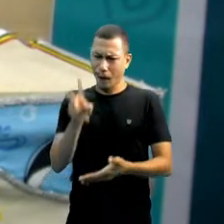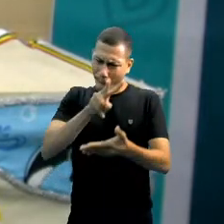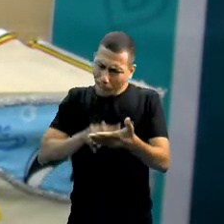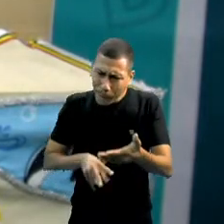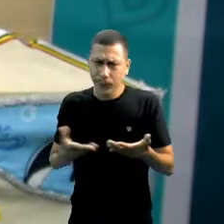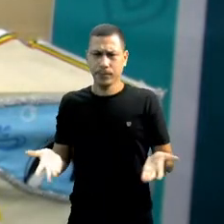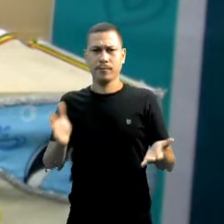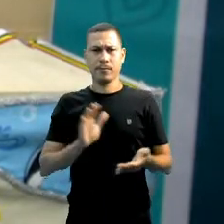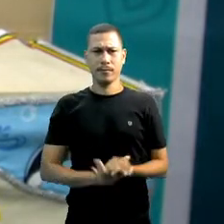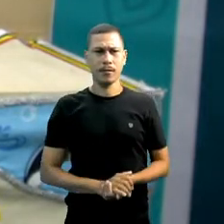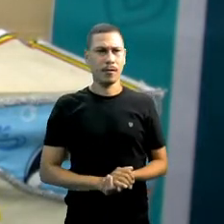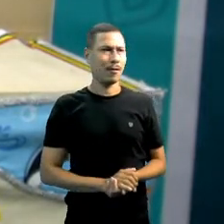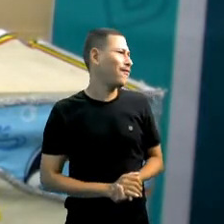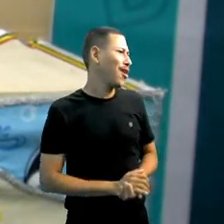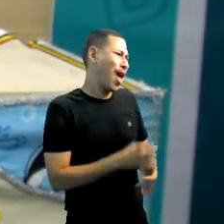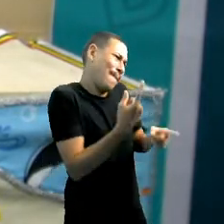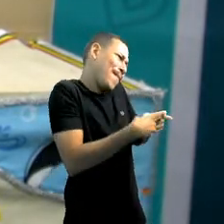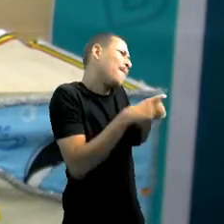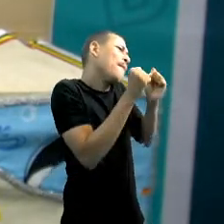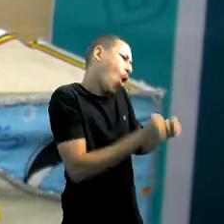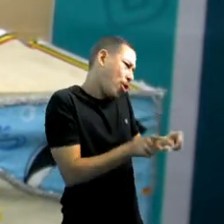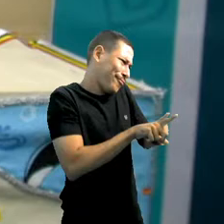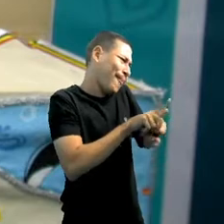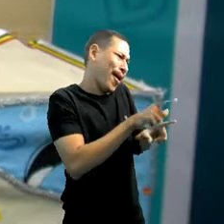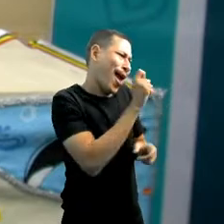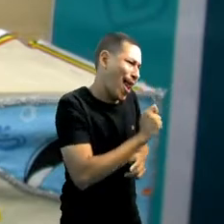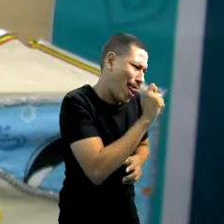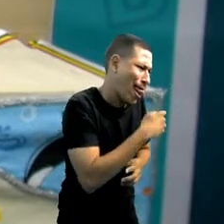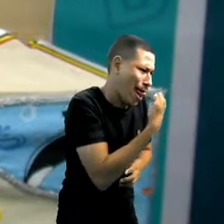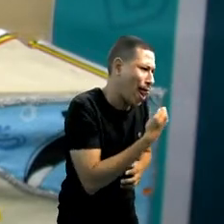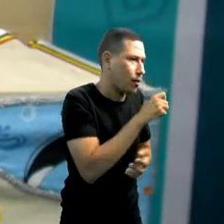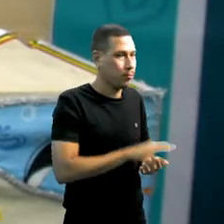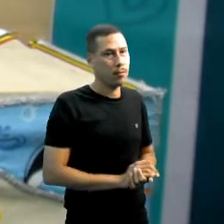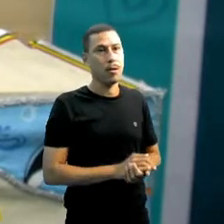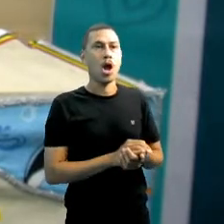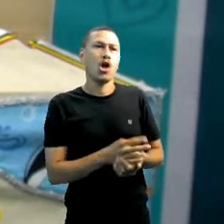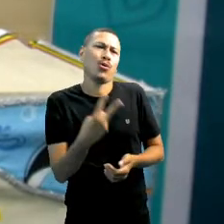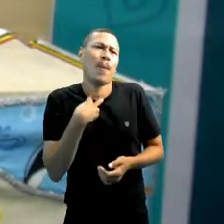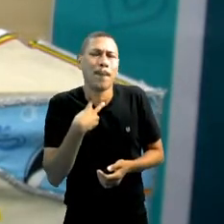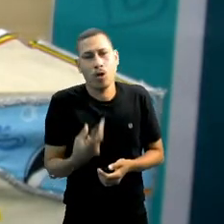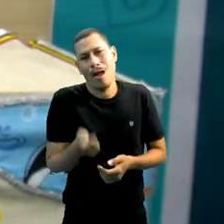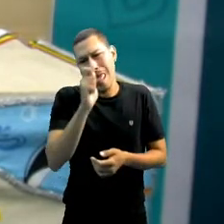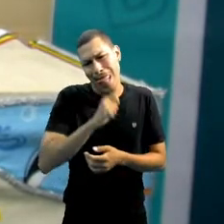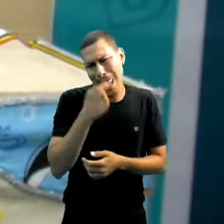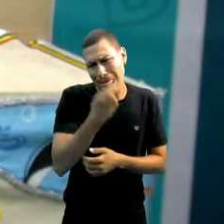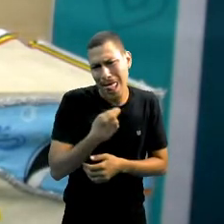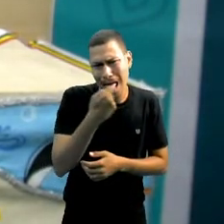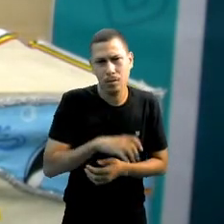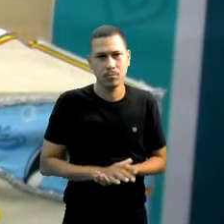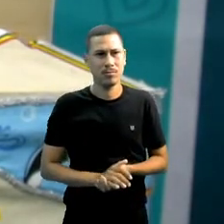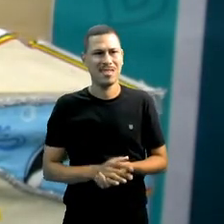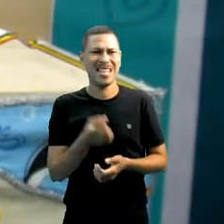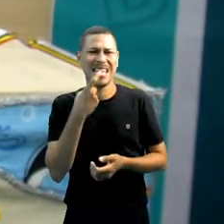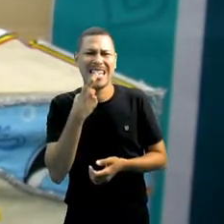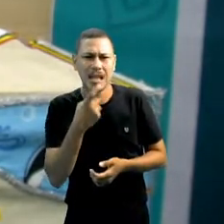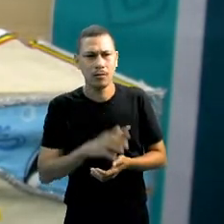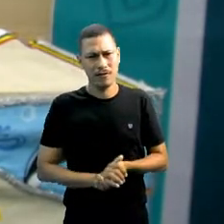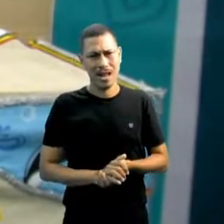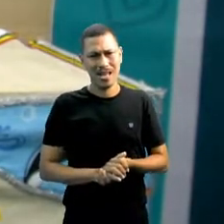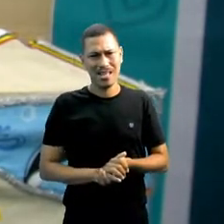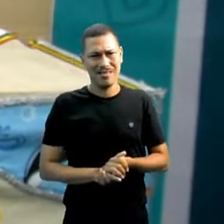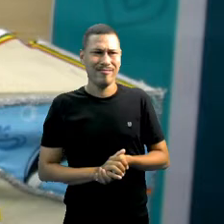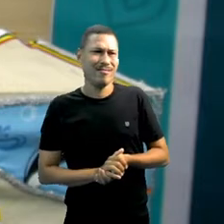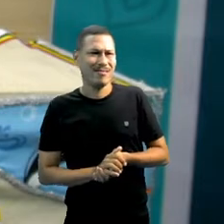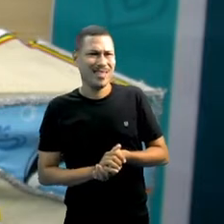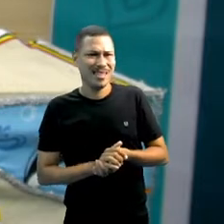livro, leiturinha. Mas pode ter pirulito. Não, não pode. Ó, chupar pirulito, vai, ó, o dente vai ficar o quê? Acabar